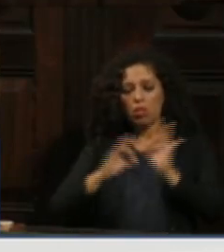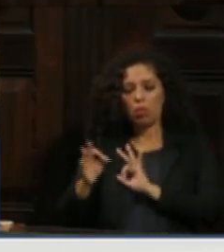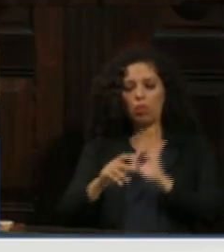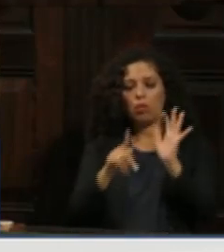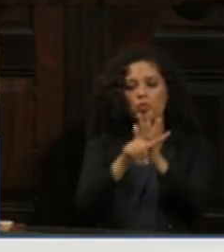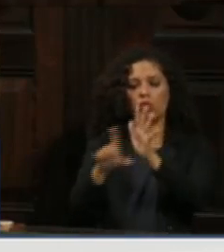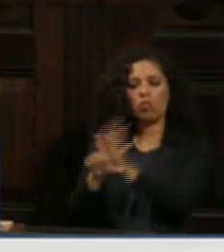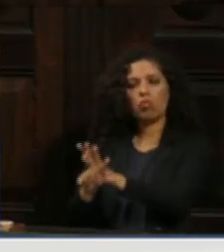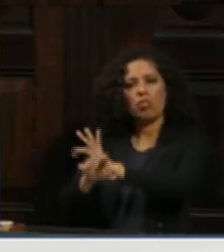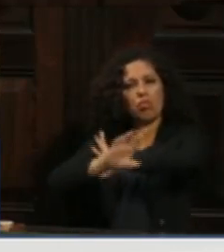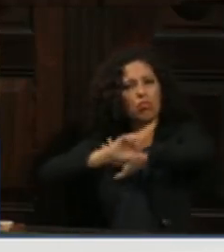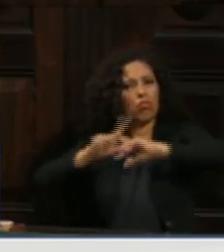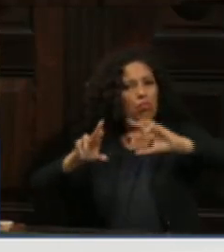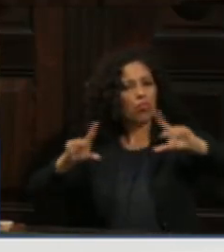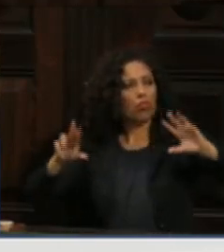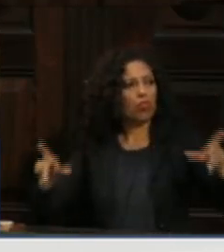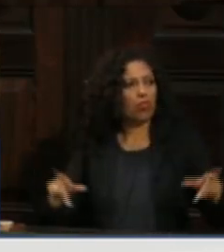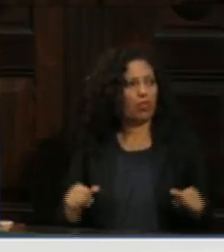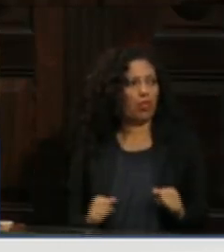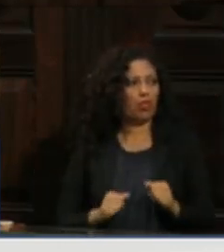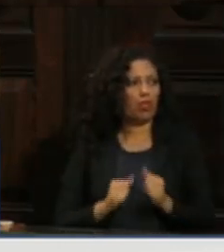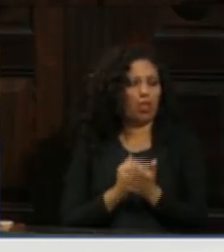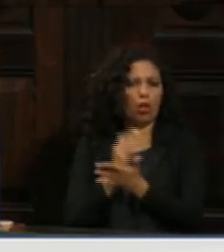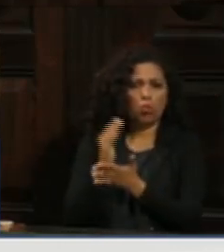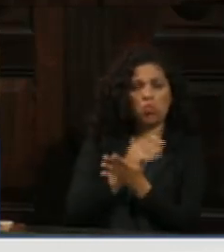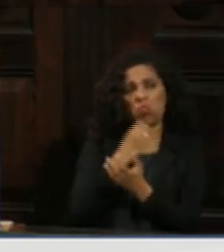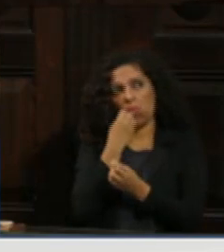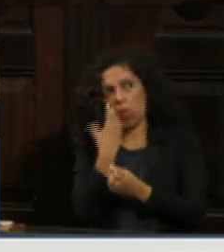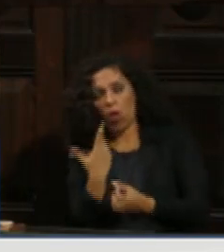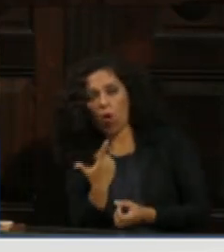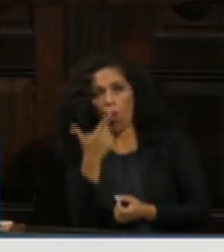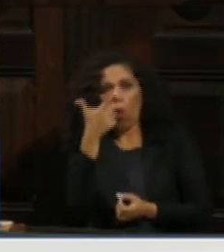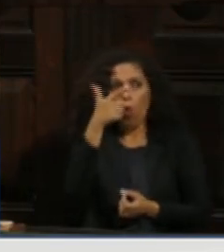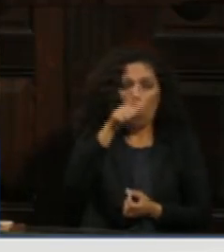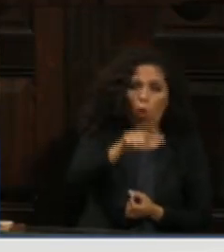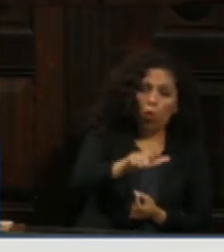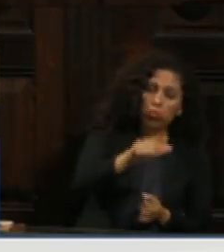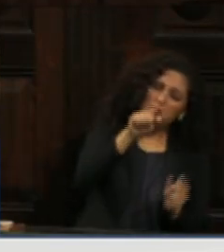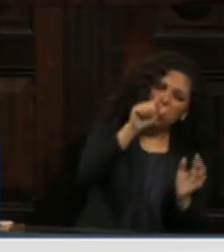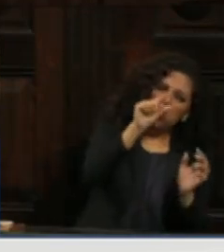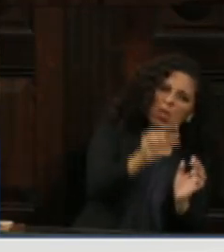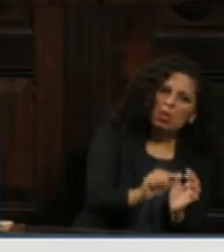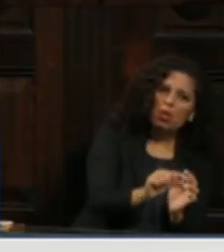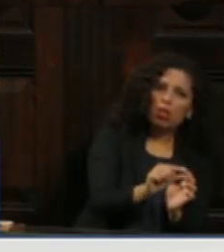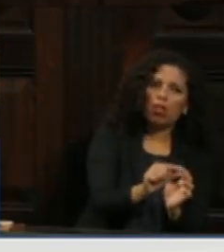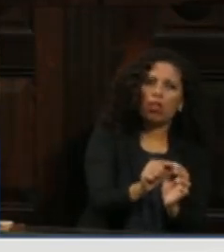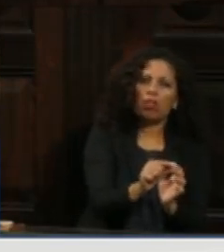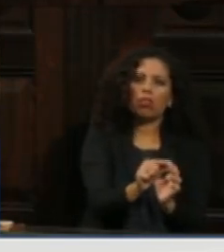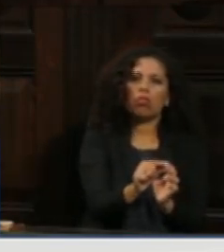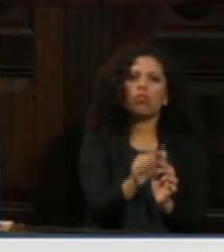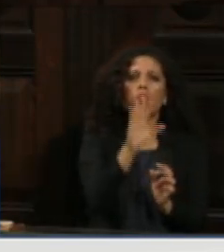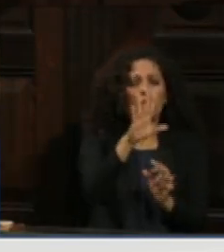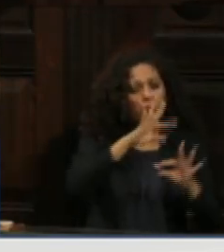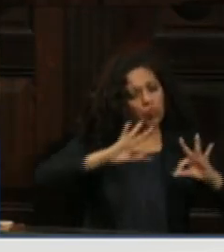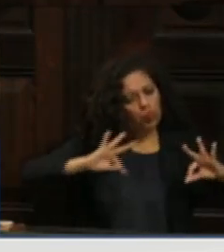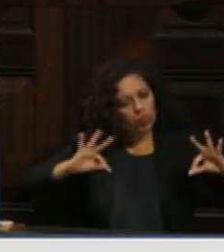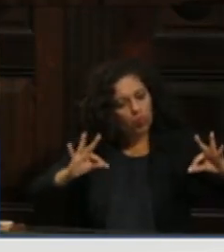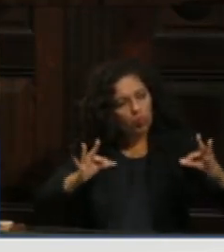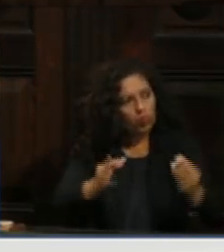berço. No berço eu aprendi, né, o valor do trabalho, que honestidade